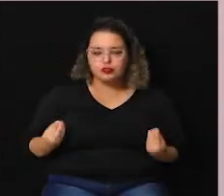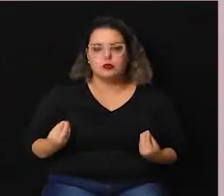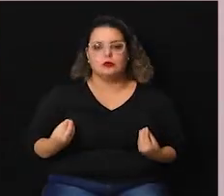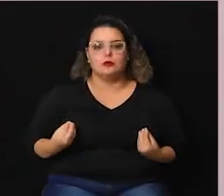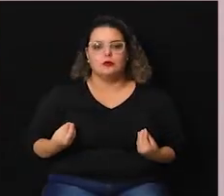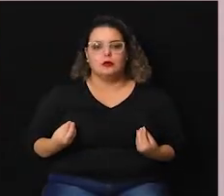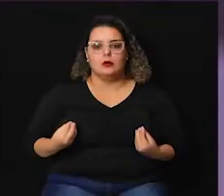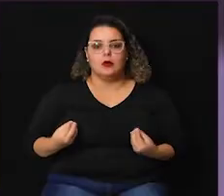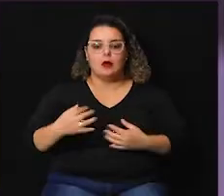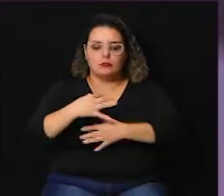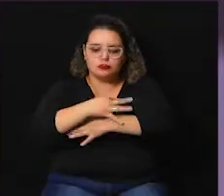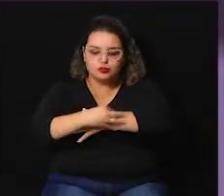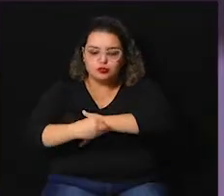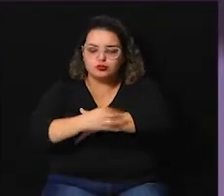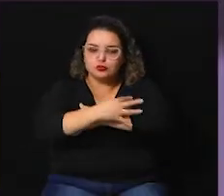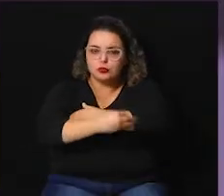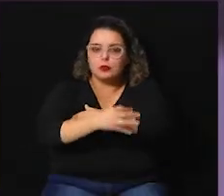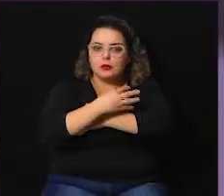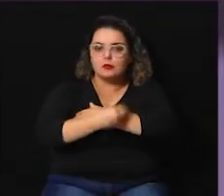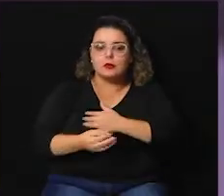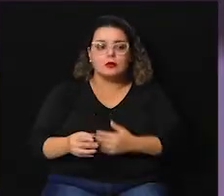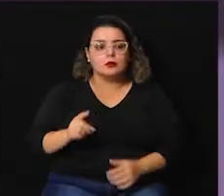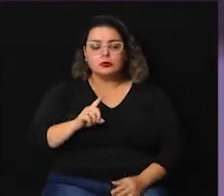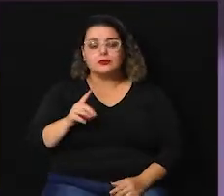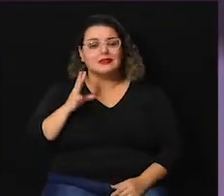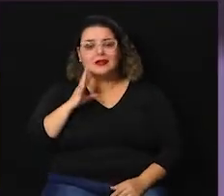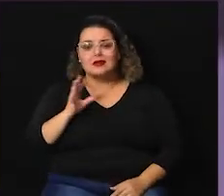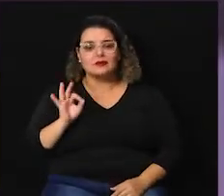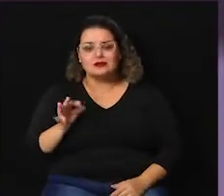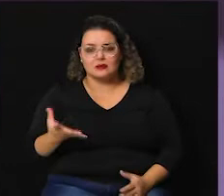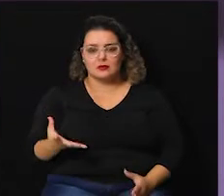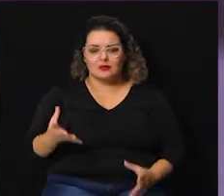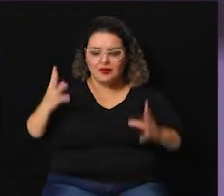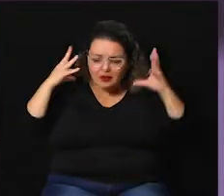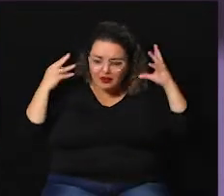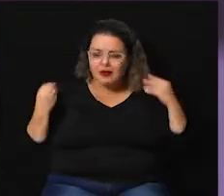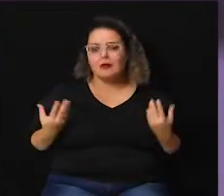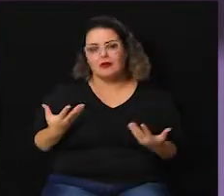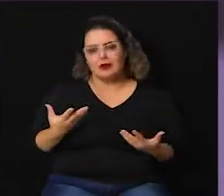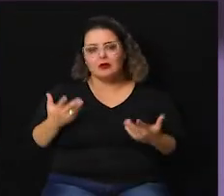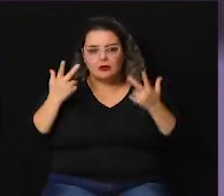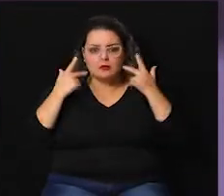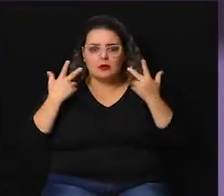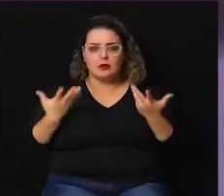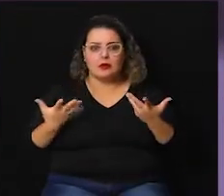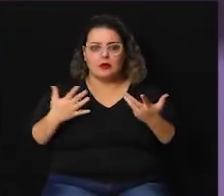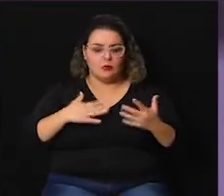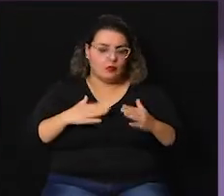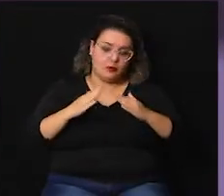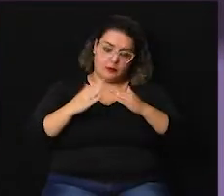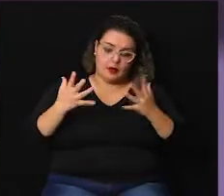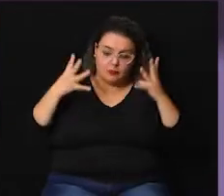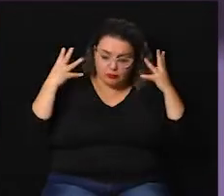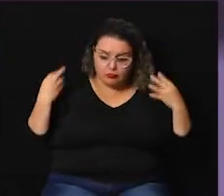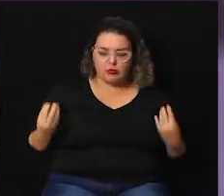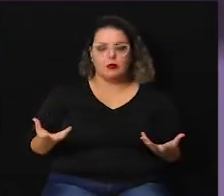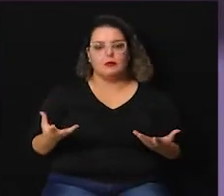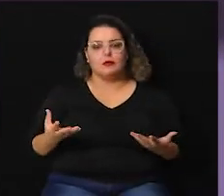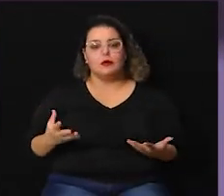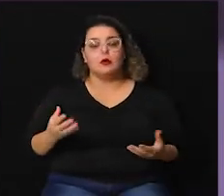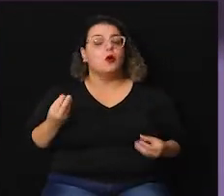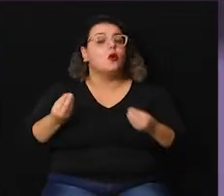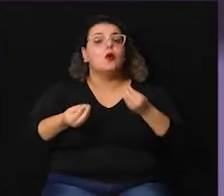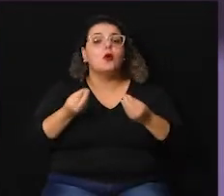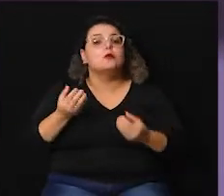de pelos, não tá legal, não tá certo? Porque cabelo cai muito, né? O meu lá em casa cai bastante, mas quando eu tenho que